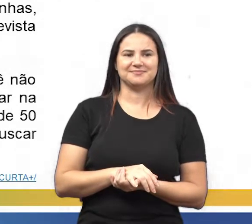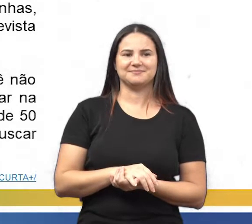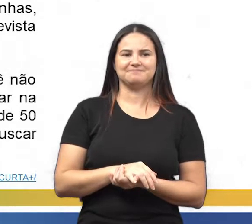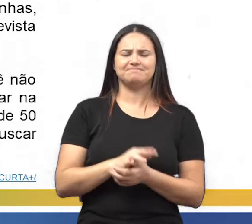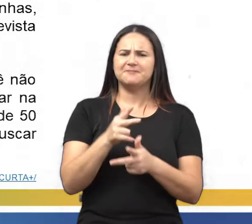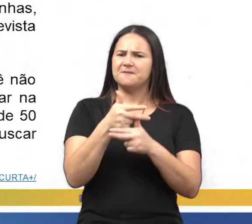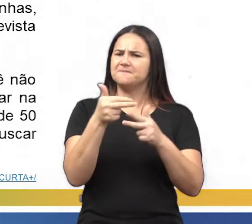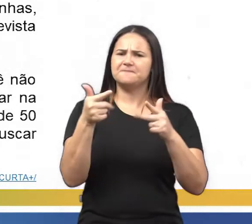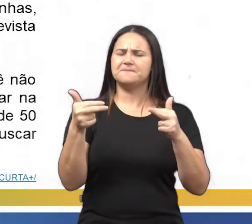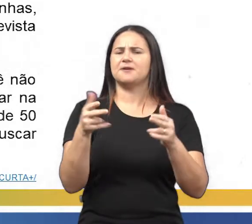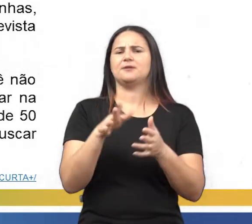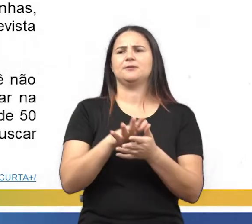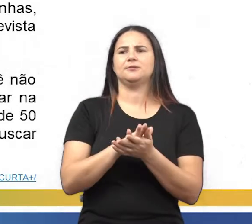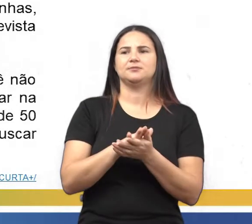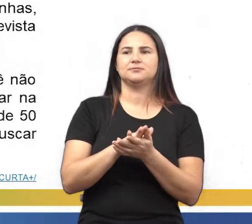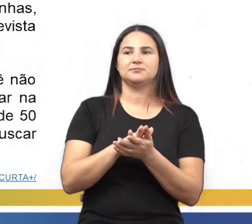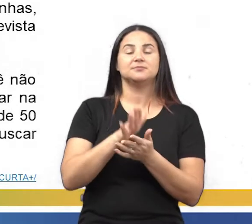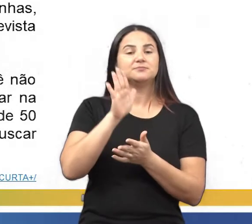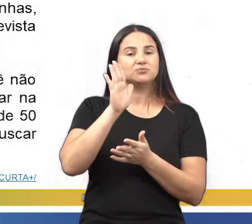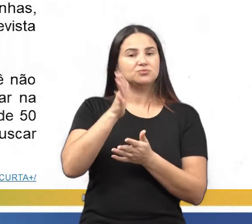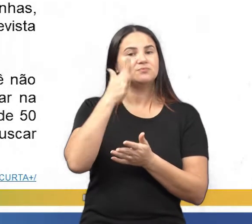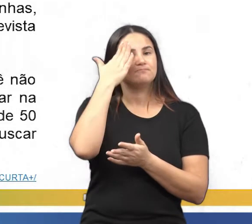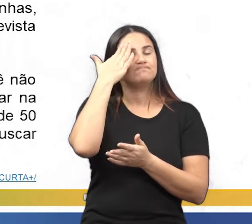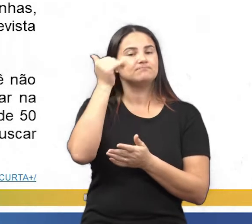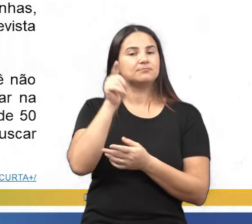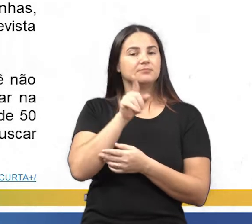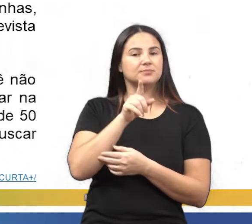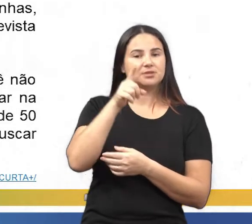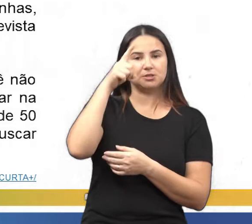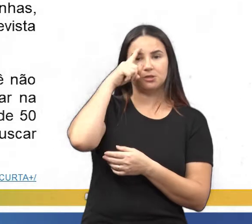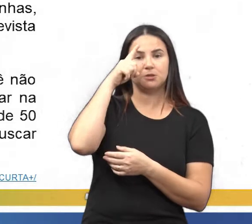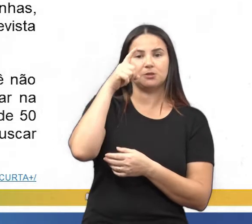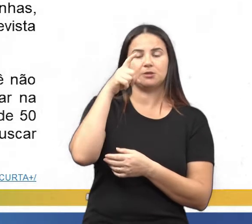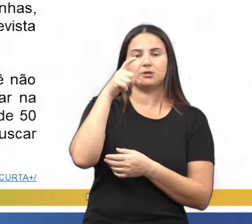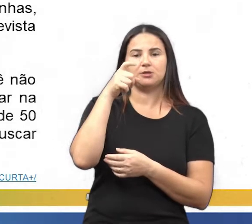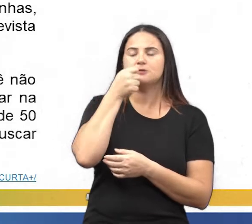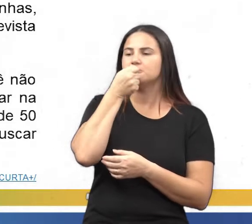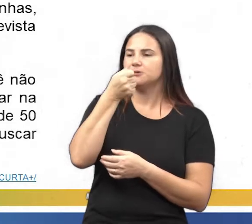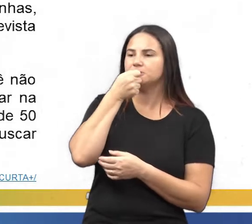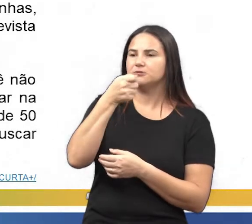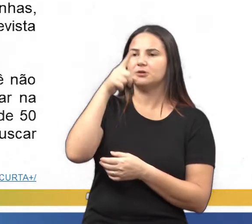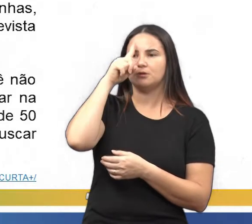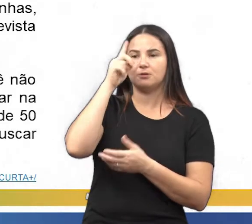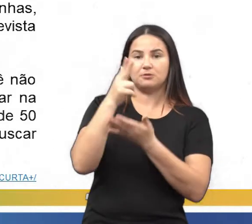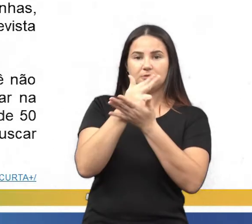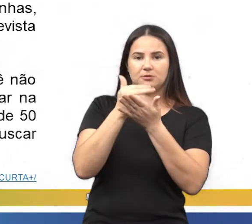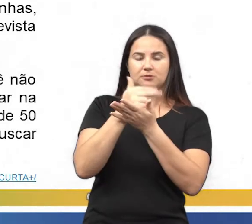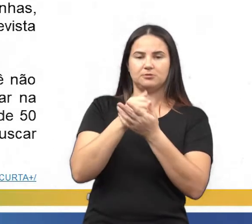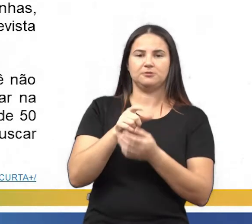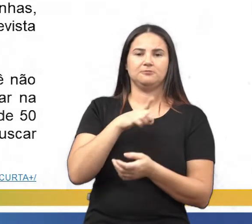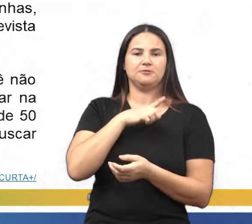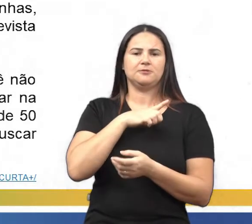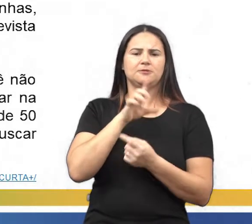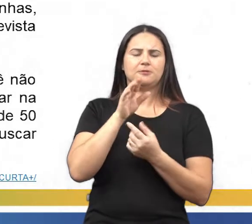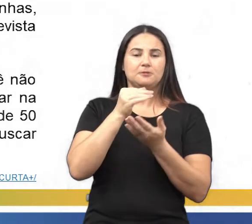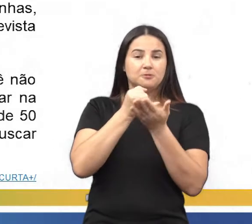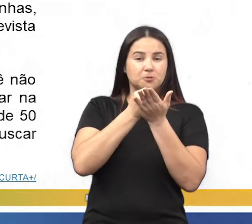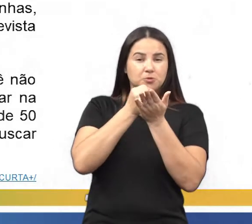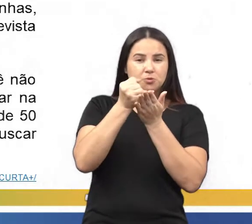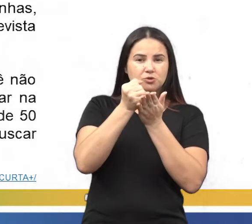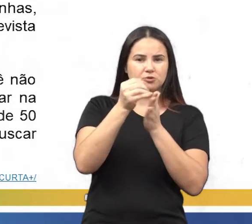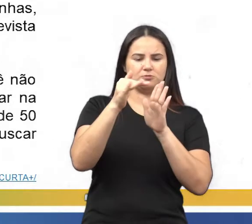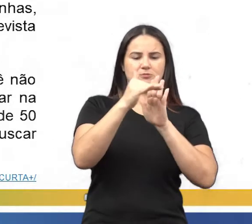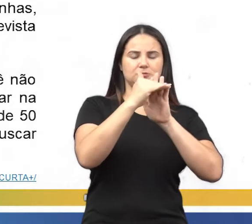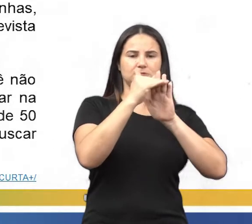vai. Já sabemos que a entrevista se trata do Maurício de Souza. Bem no início eu vou ter o título da entrevista,